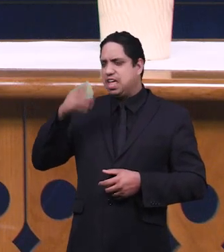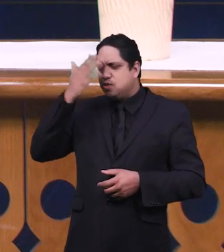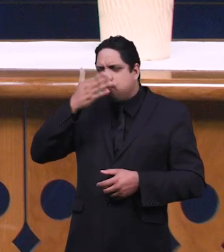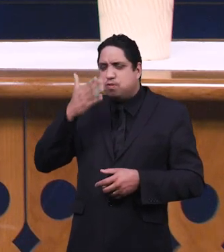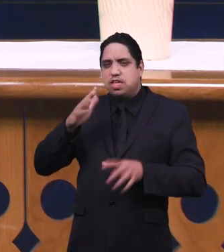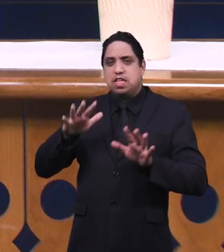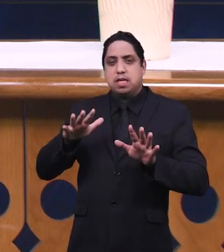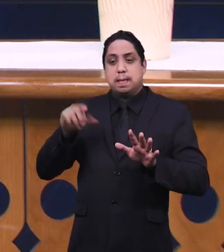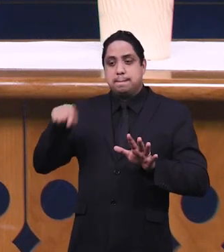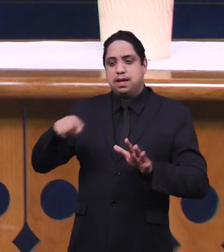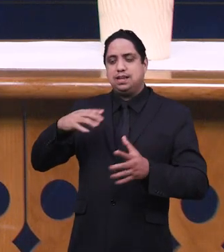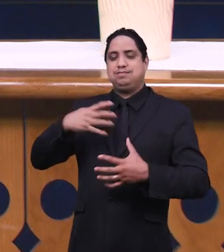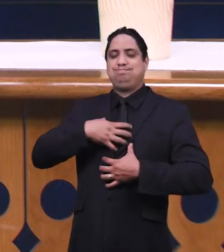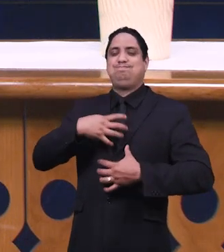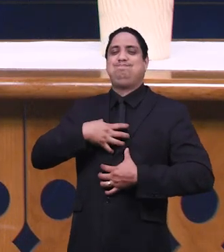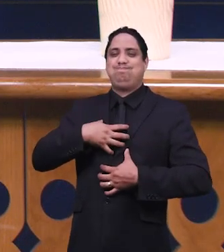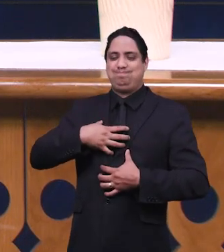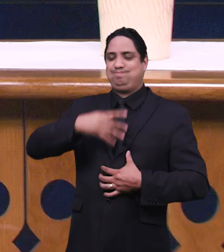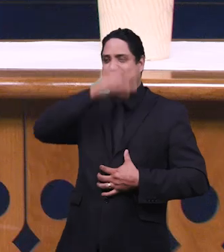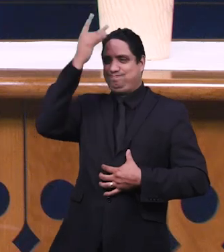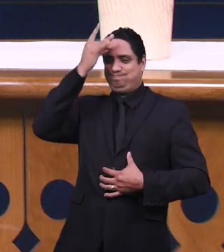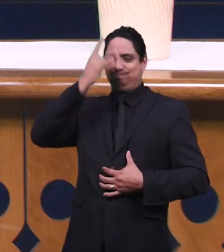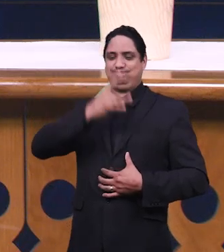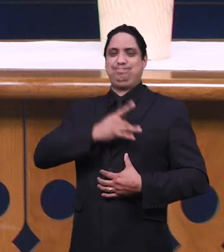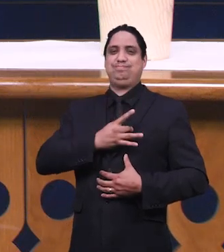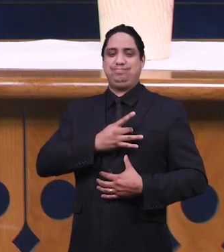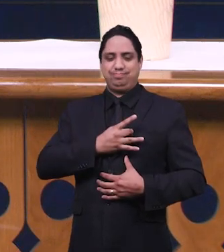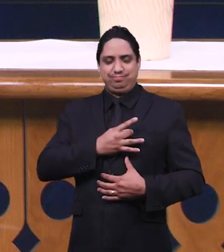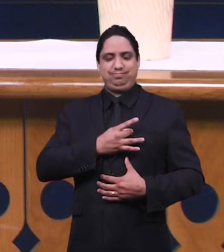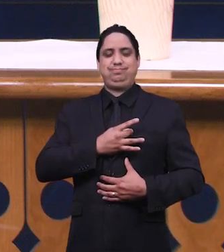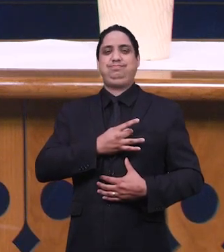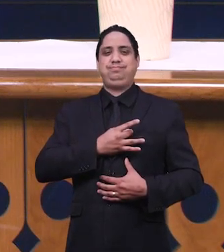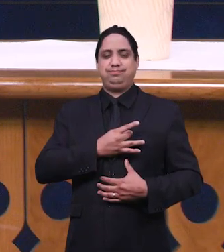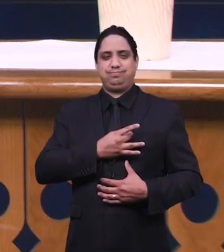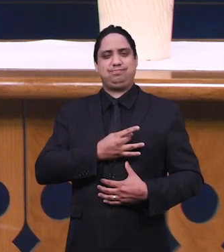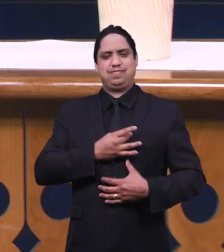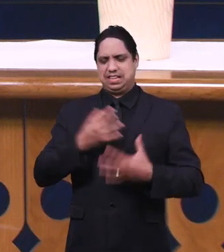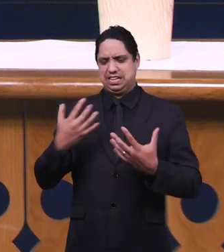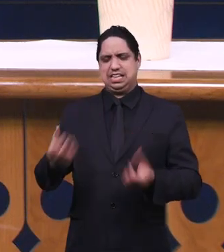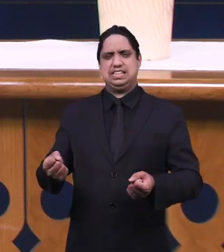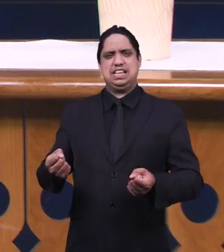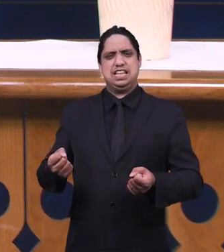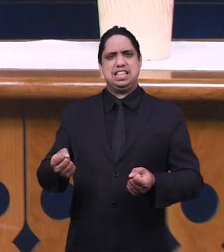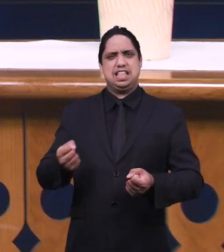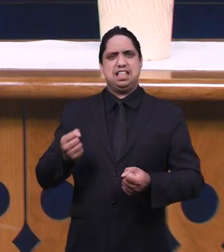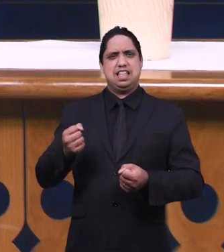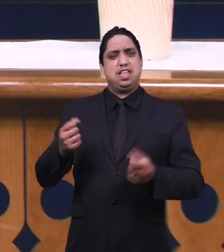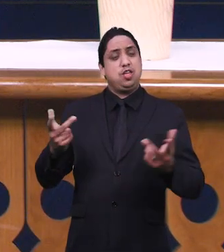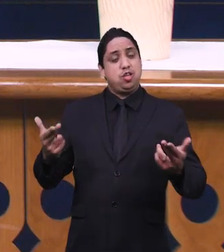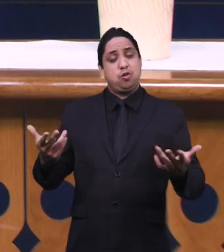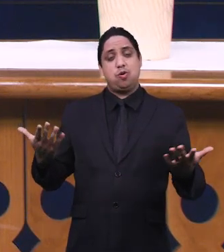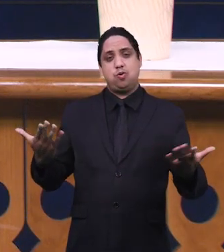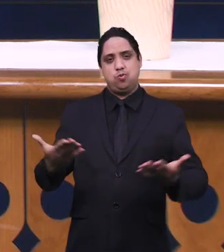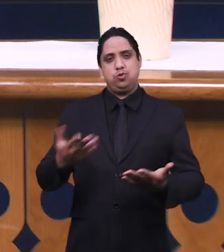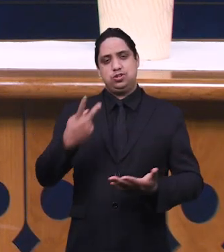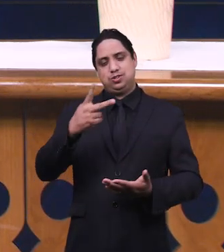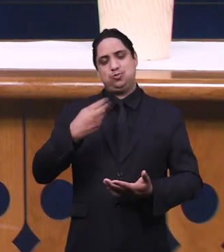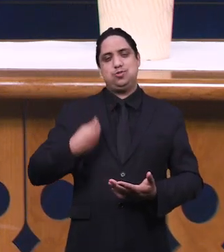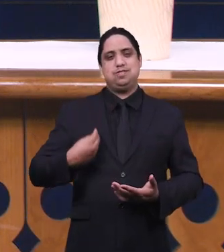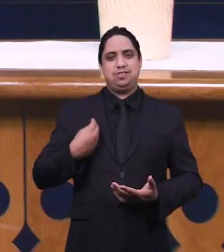vê. Eles não viam, mas sentiam, porque era a operação direta do Espírito Santo na vida daquele povo, como